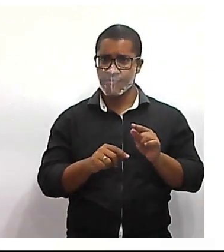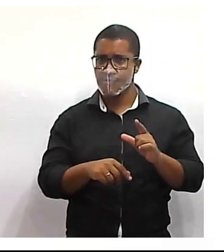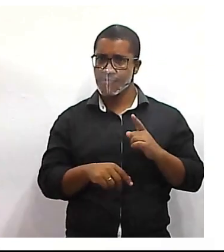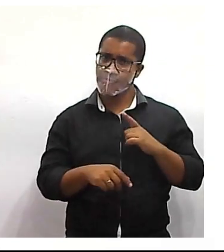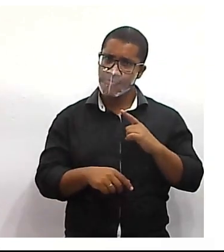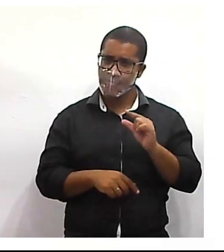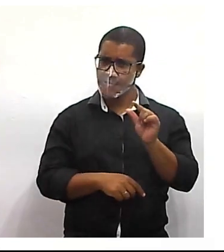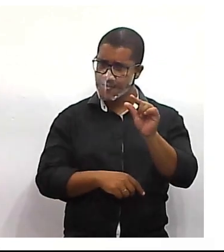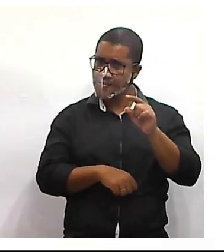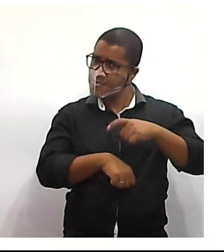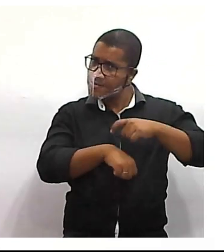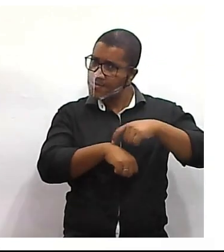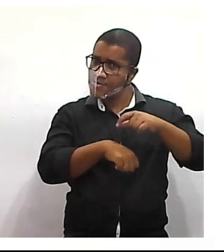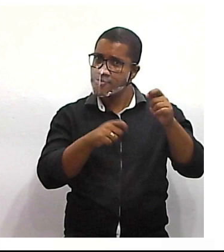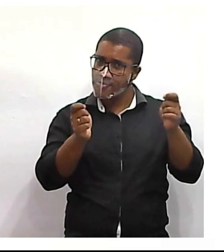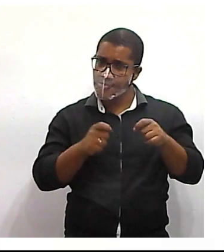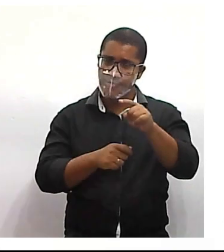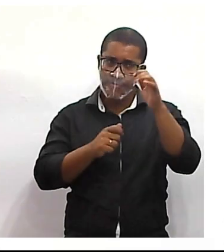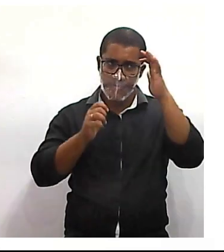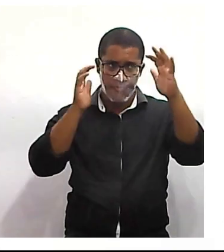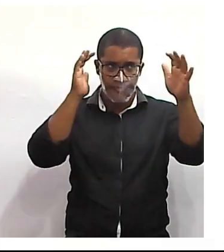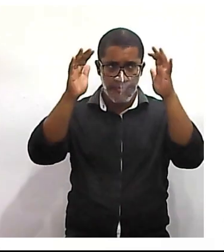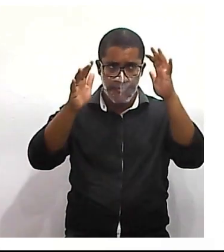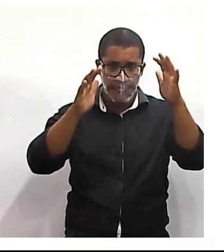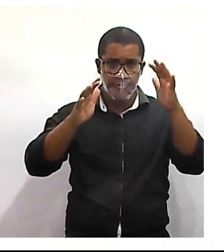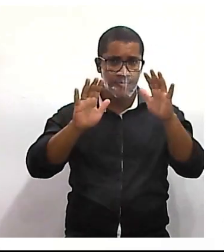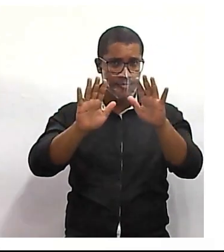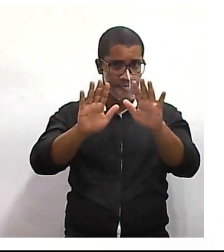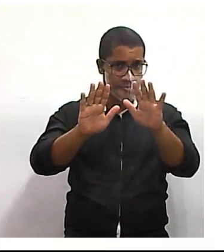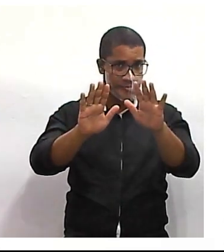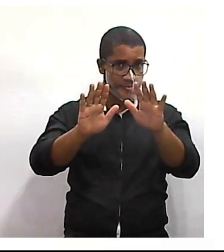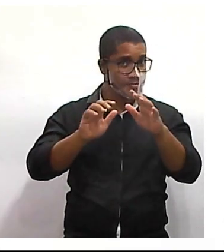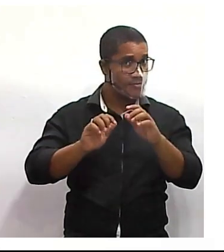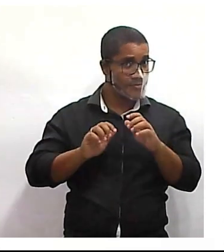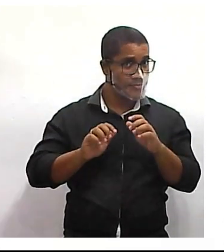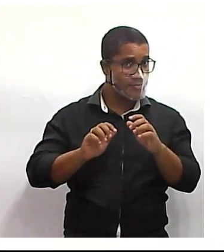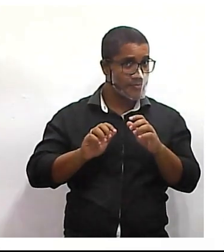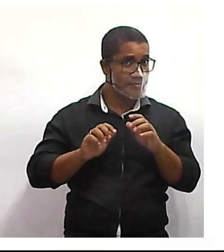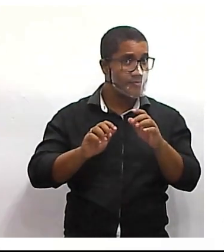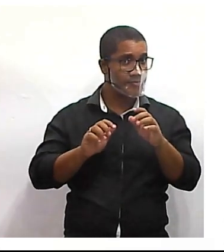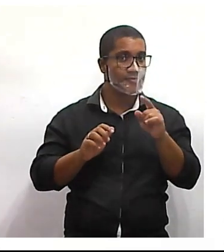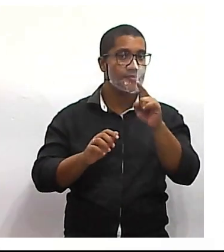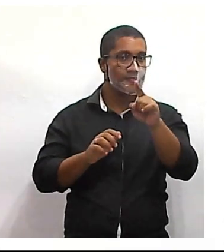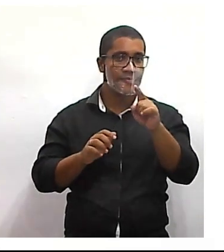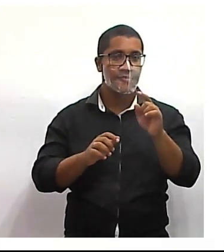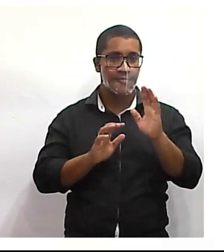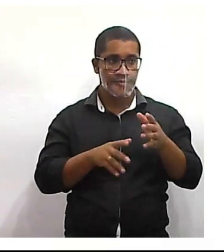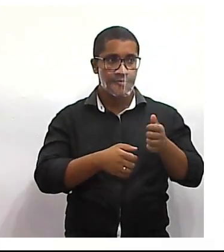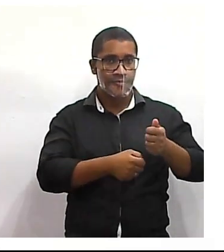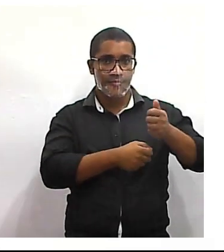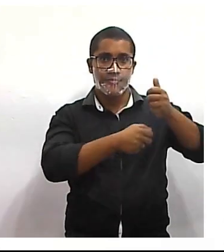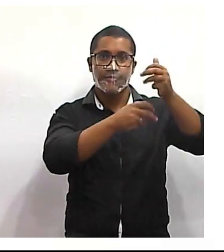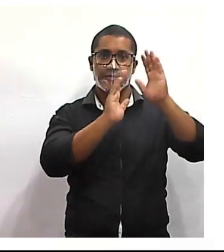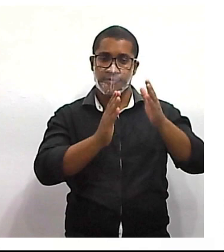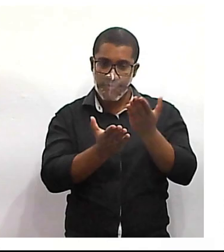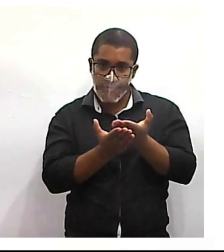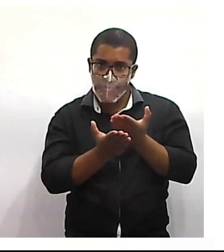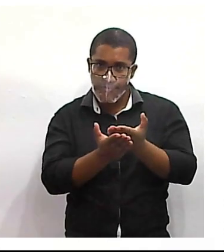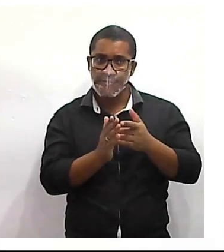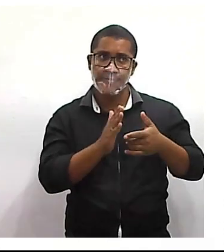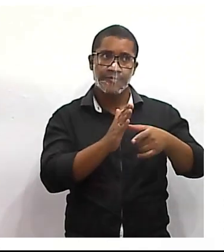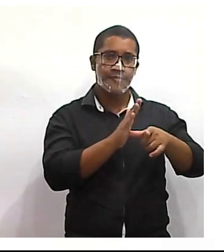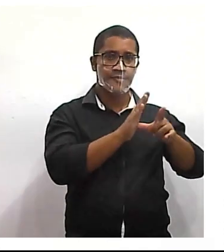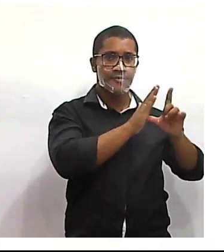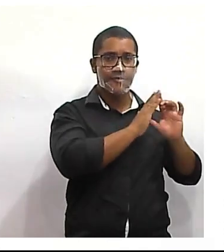um pouquinho de tempo para você pensar. Olha, vejam lá o que a gente já estudou, né, no